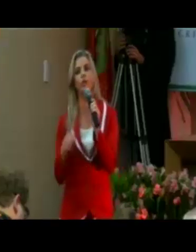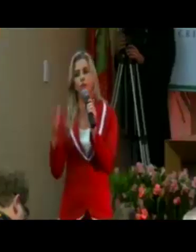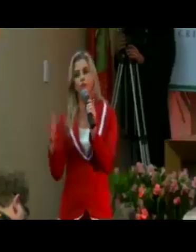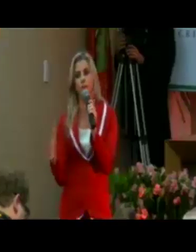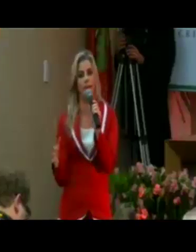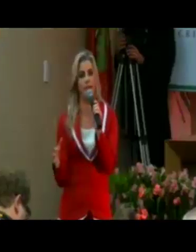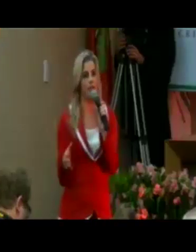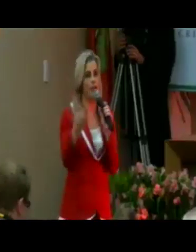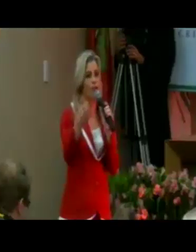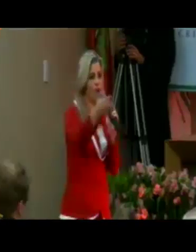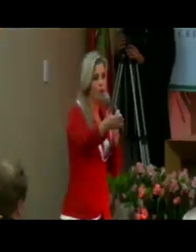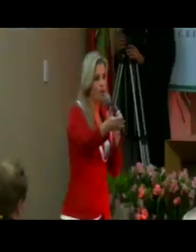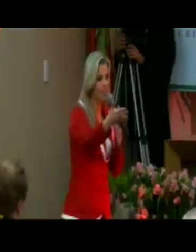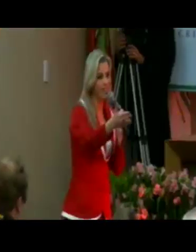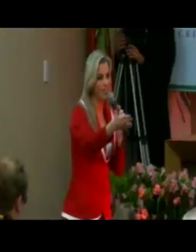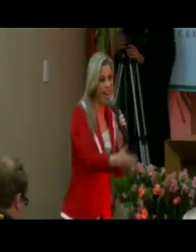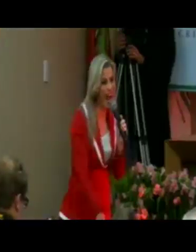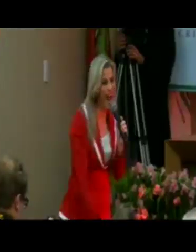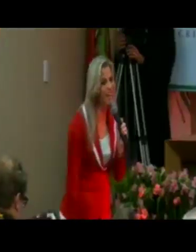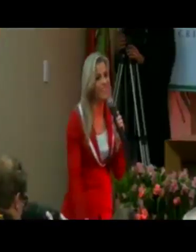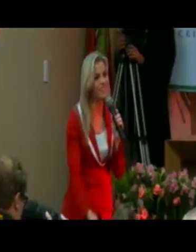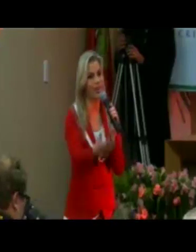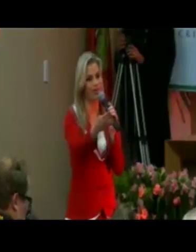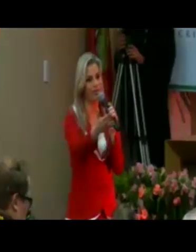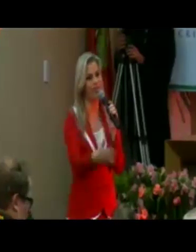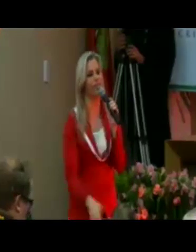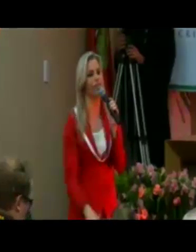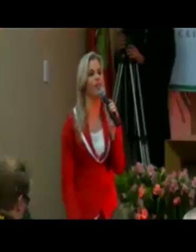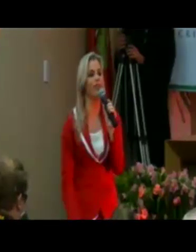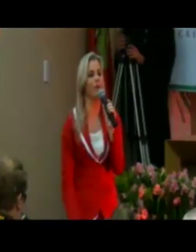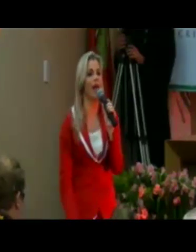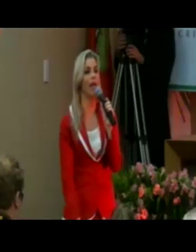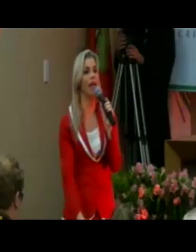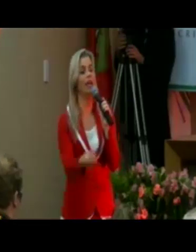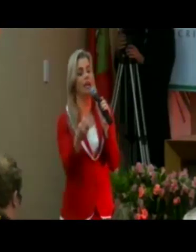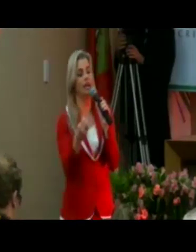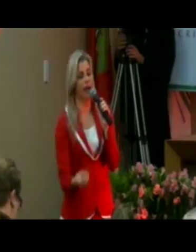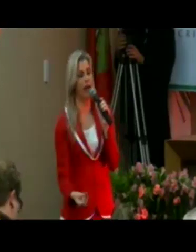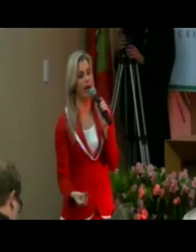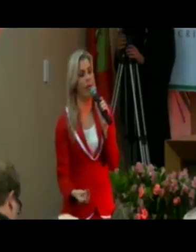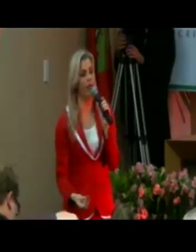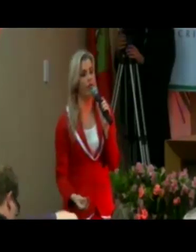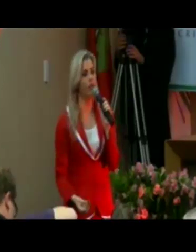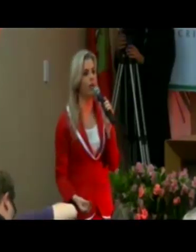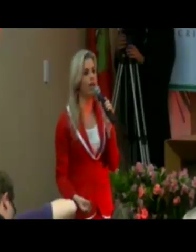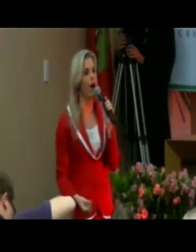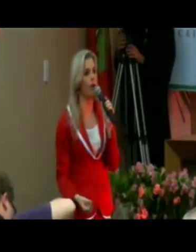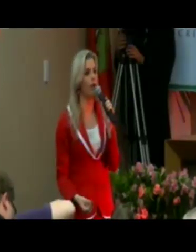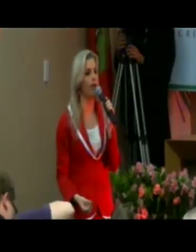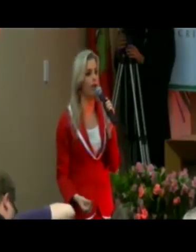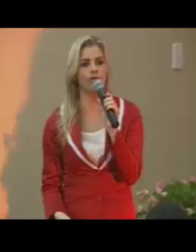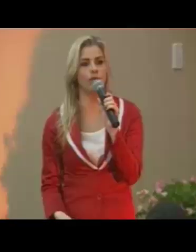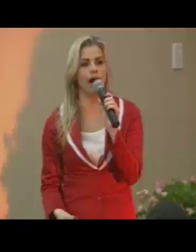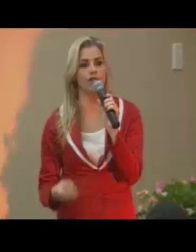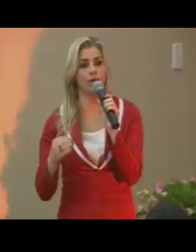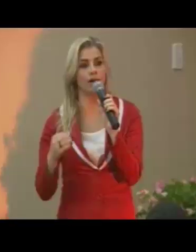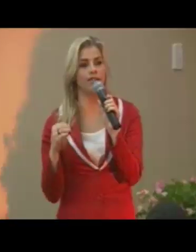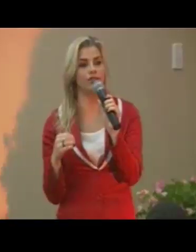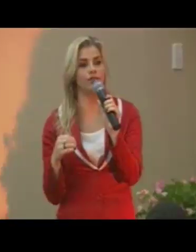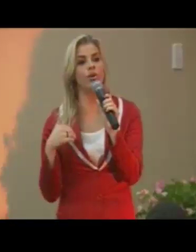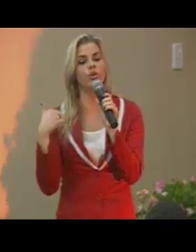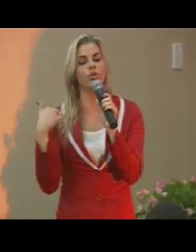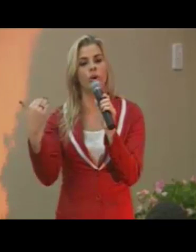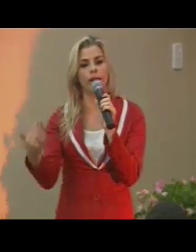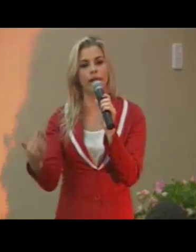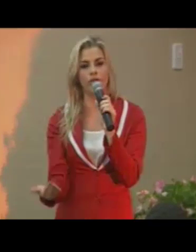coordenador pedagógico, que é justamente, né, conforme a orientação da Carla, da Escola do Legislativo da Assembleia, que é o profissional ideal para